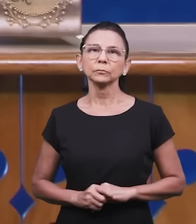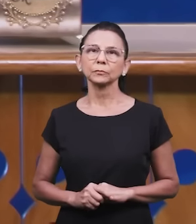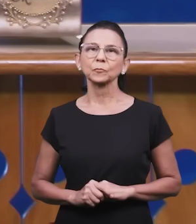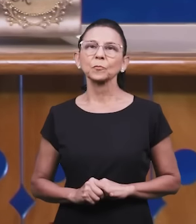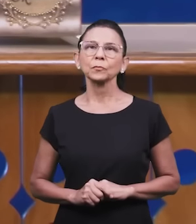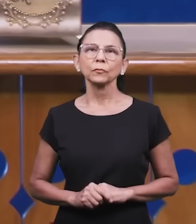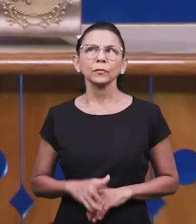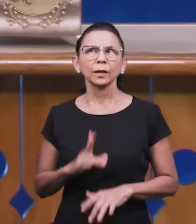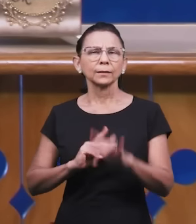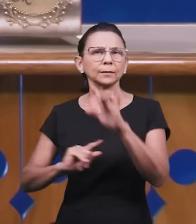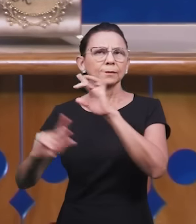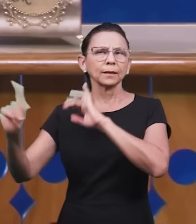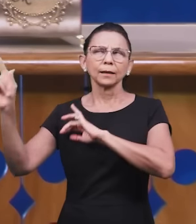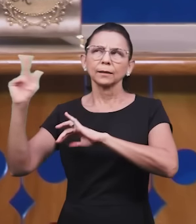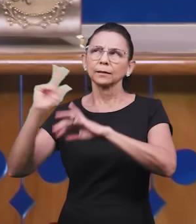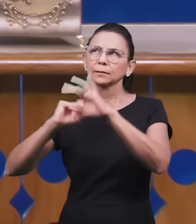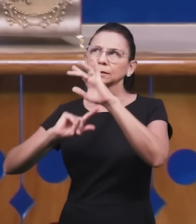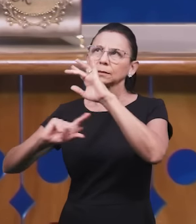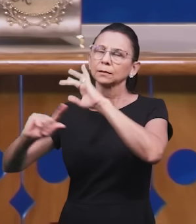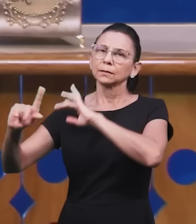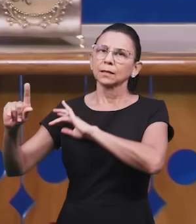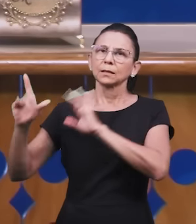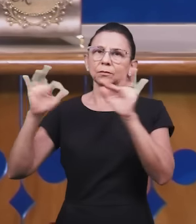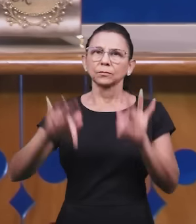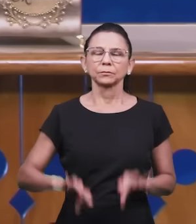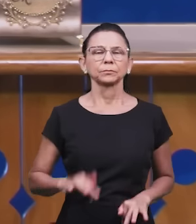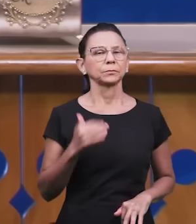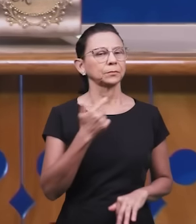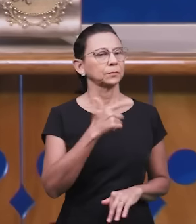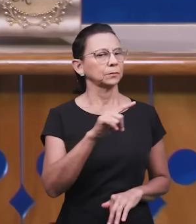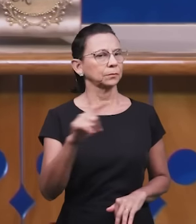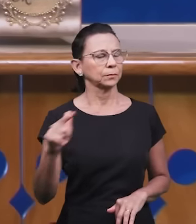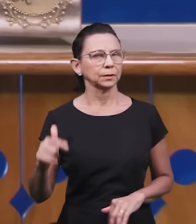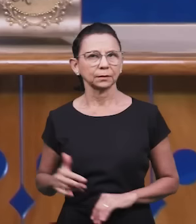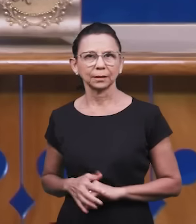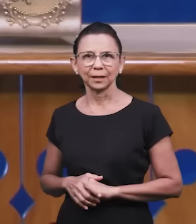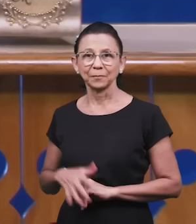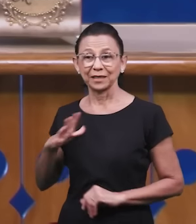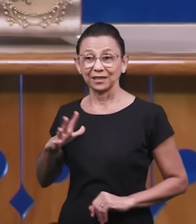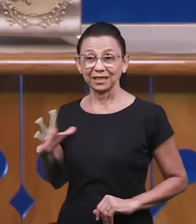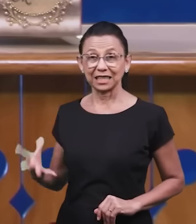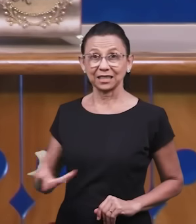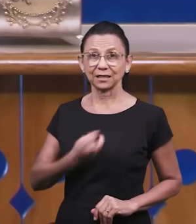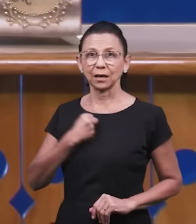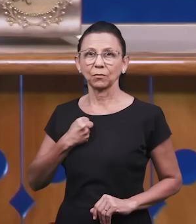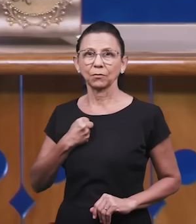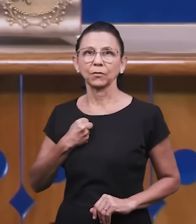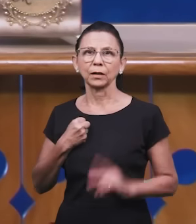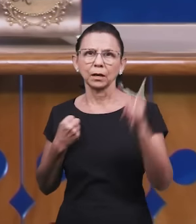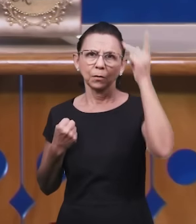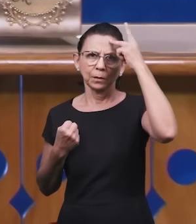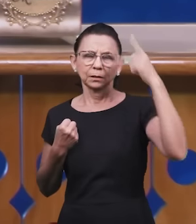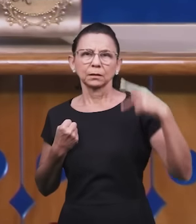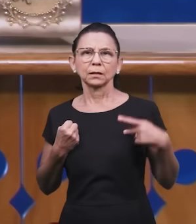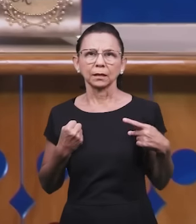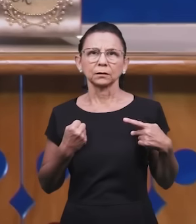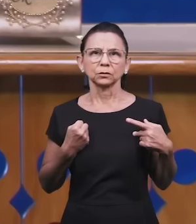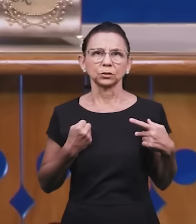ela é de eternidade a eternidade, ou seja, ela não tem fim. Ela resgata o homem